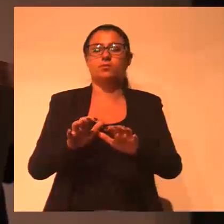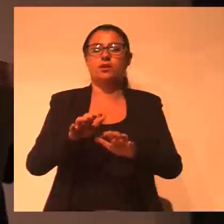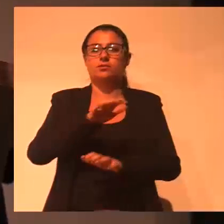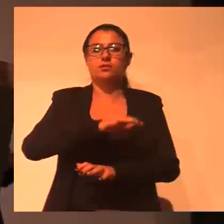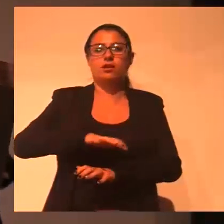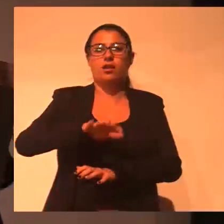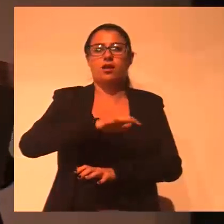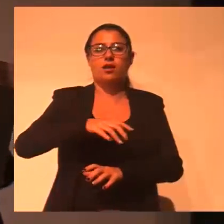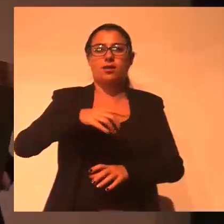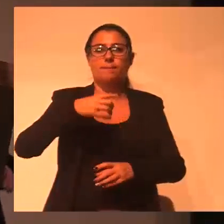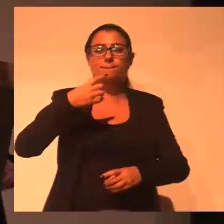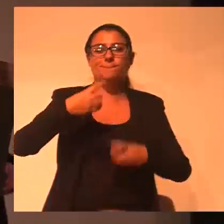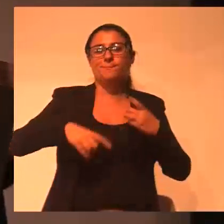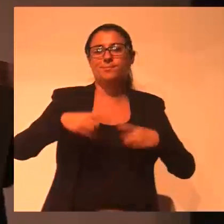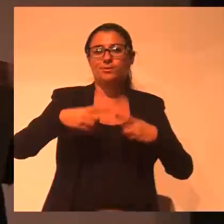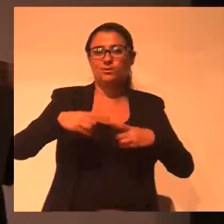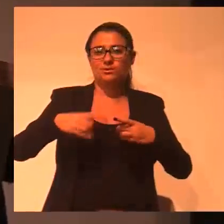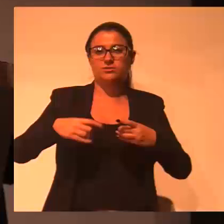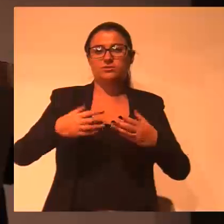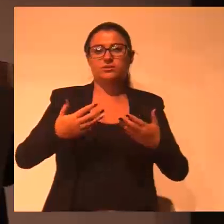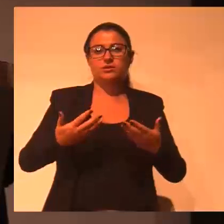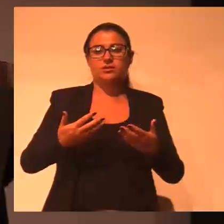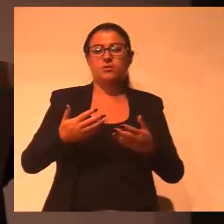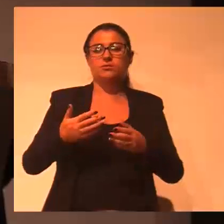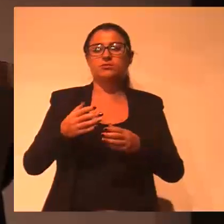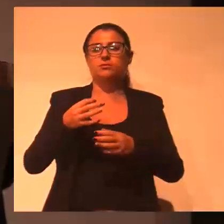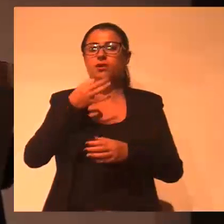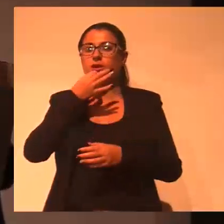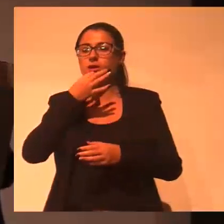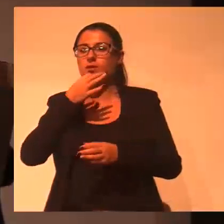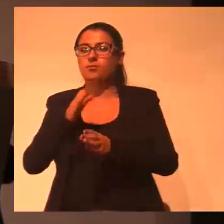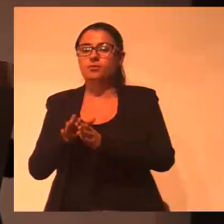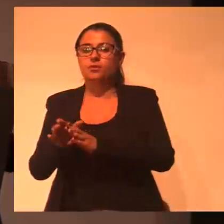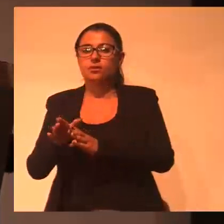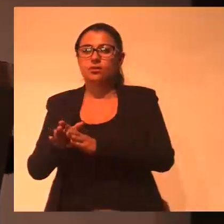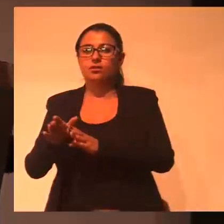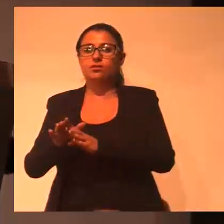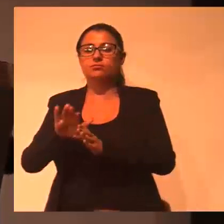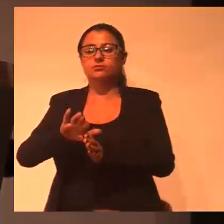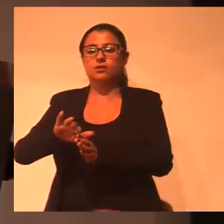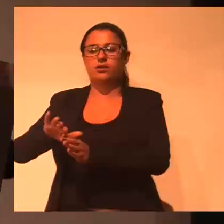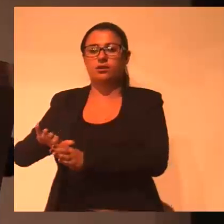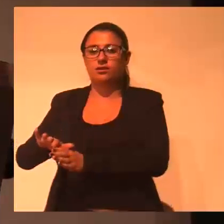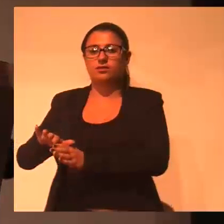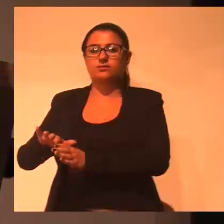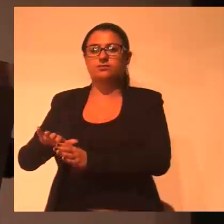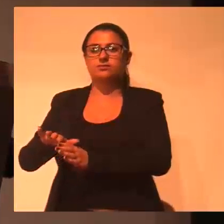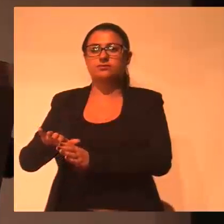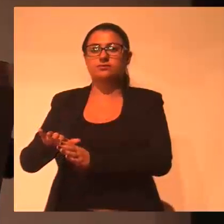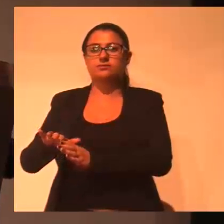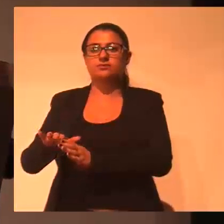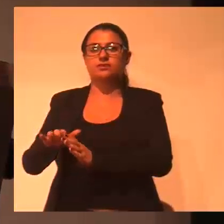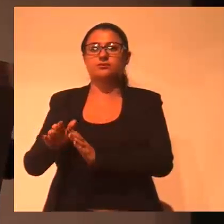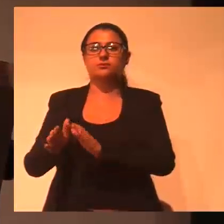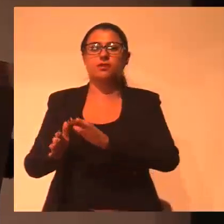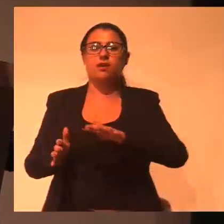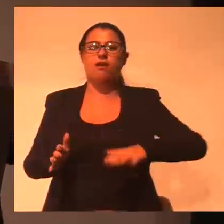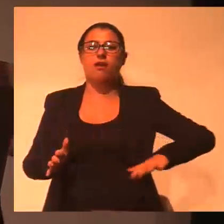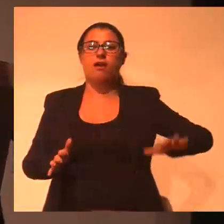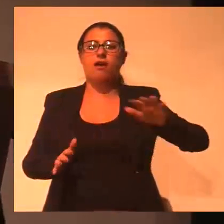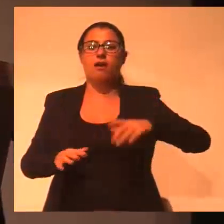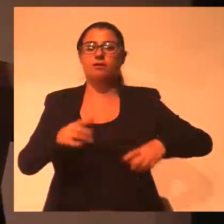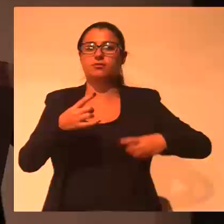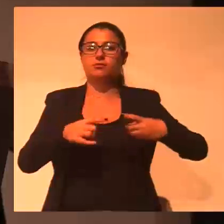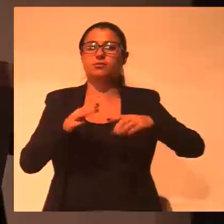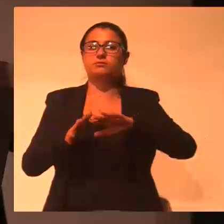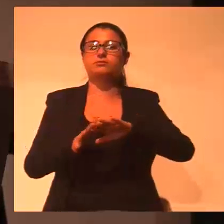parte técnica. E é isso que a gente tem feito. Talvez eu tenha me expressado mal, mais uma vez, mas por isso que é tão importante, Flor, que a gente faça alguns